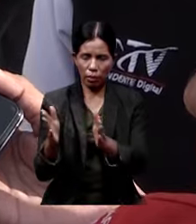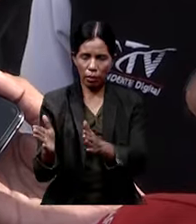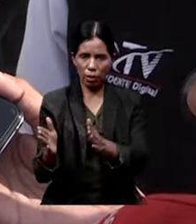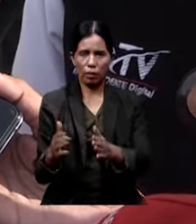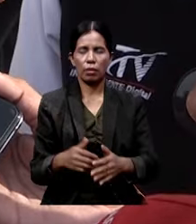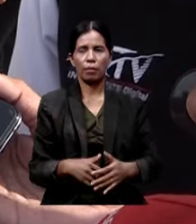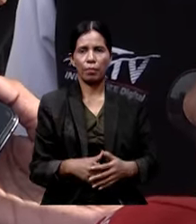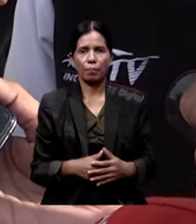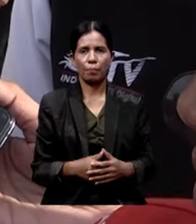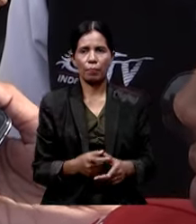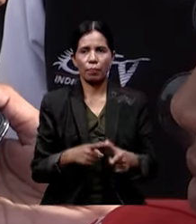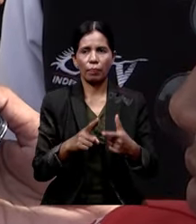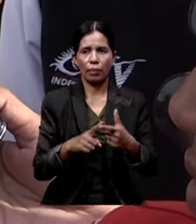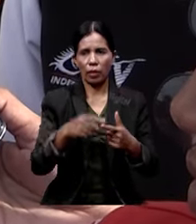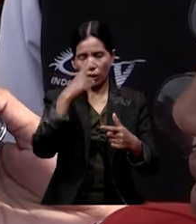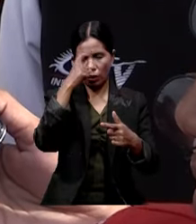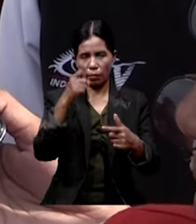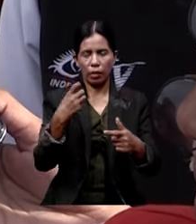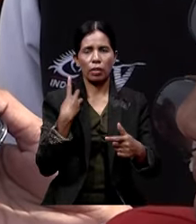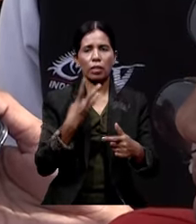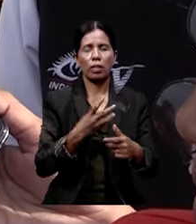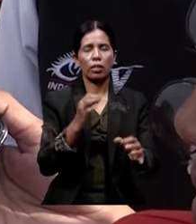lá. Tamba ne mak se ita ba